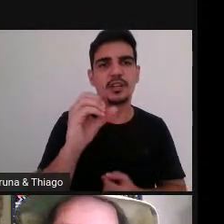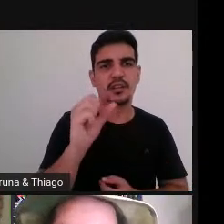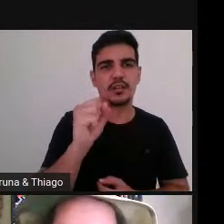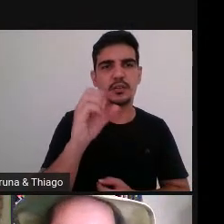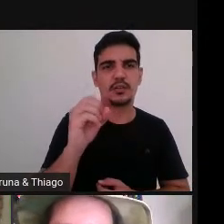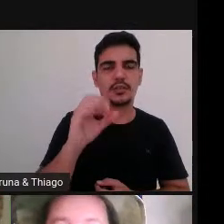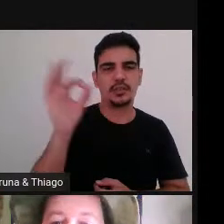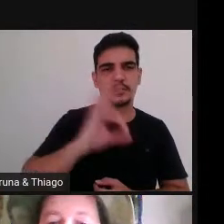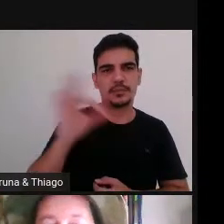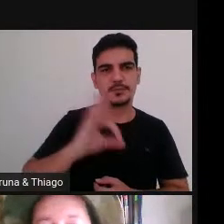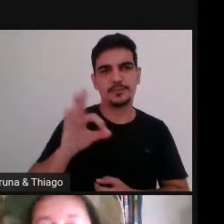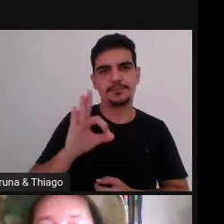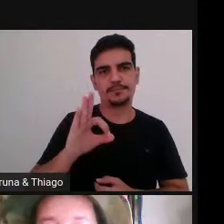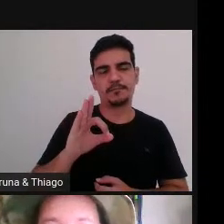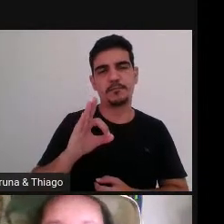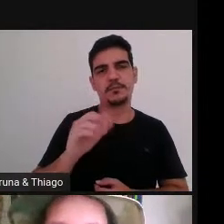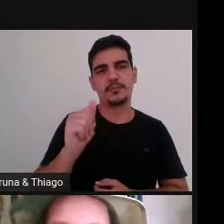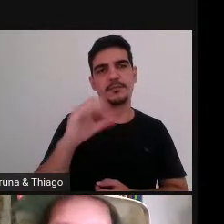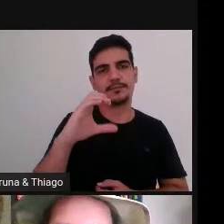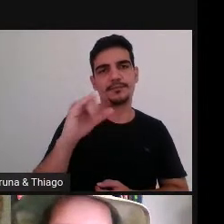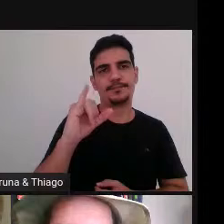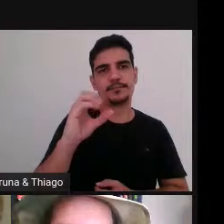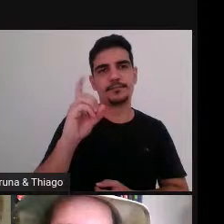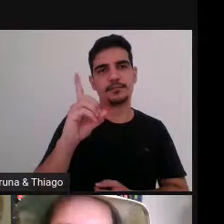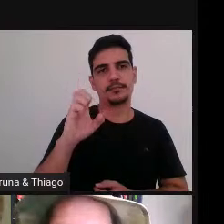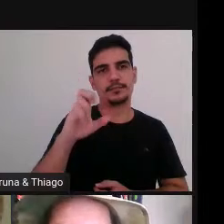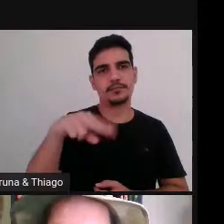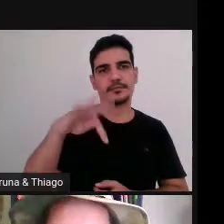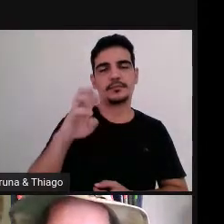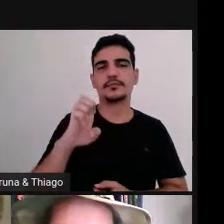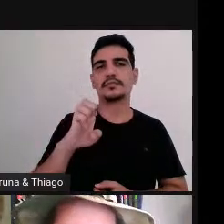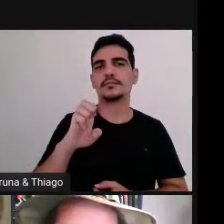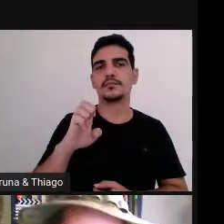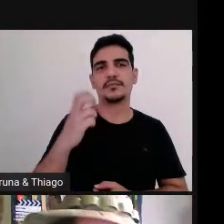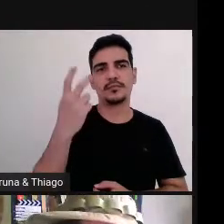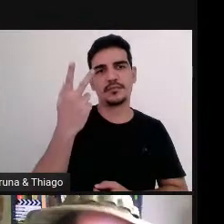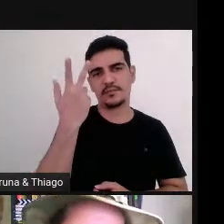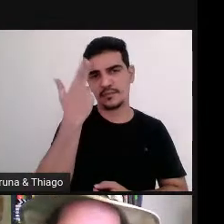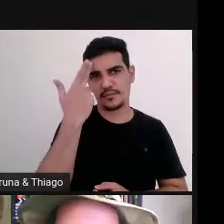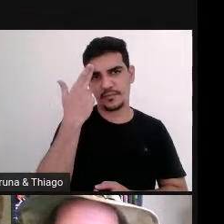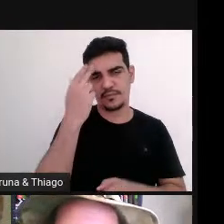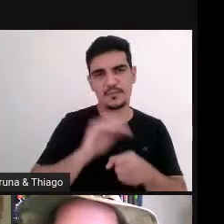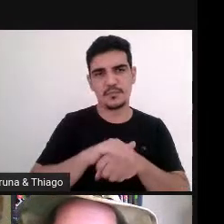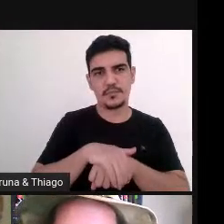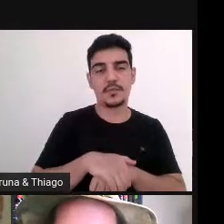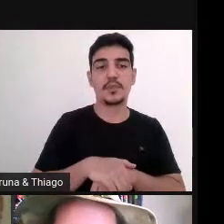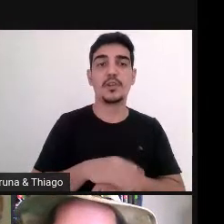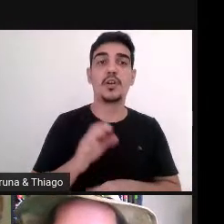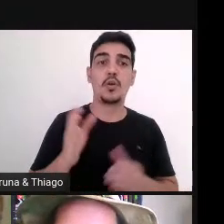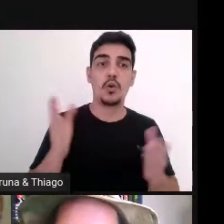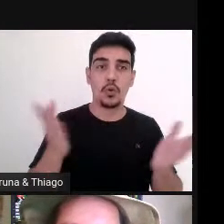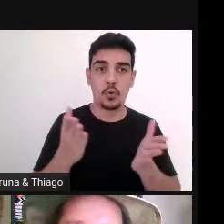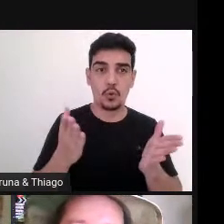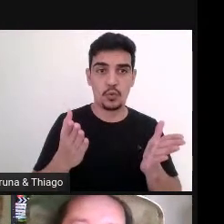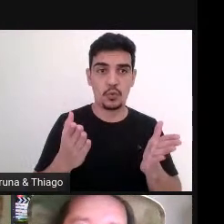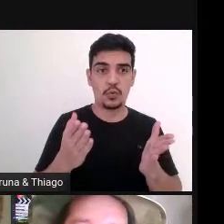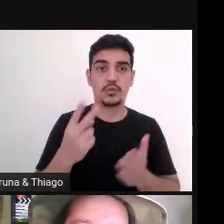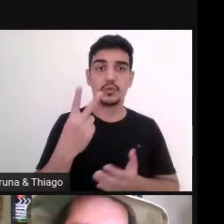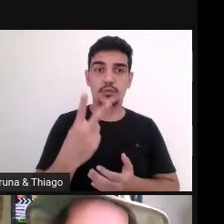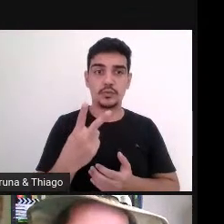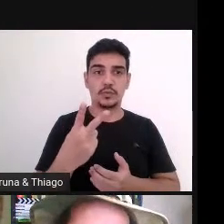para baixo. Então a gente tem que tomar cuidado. Aqui em Rondônia, só hoje, dia 17, já ocorreram 2